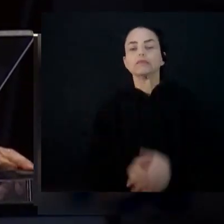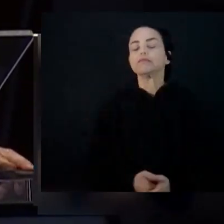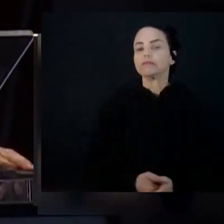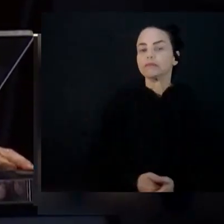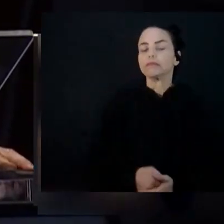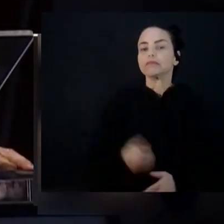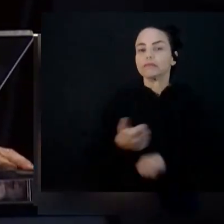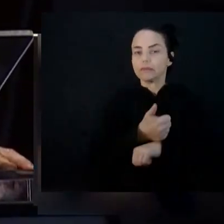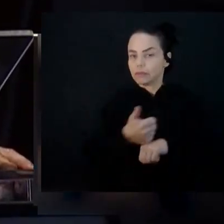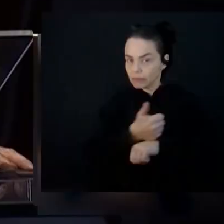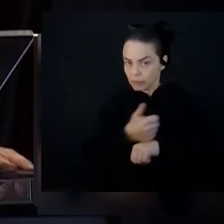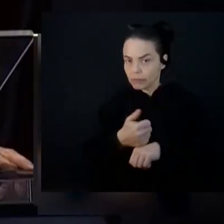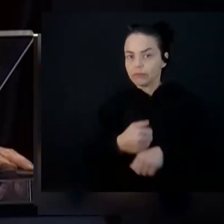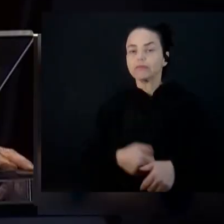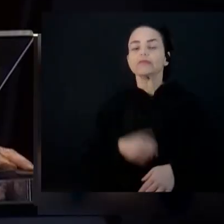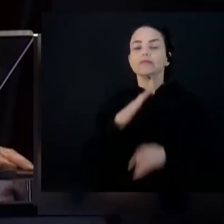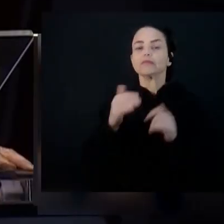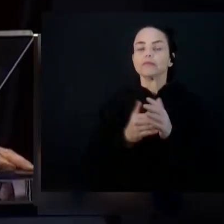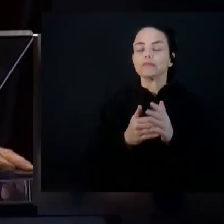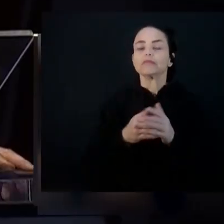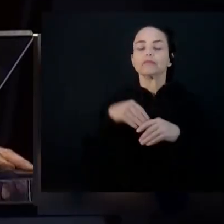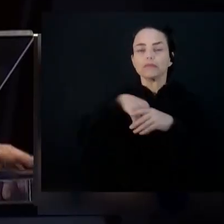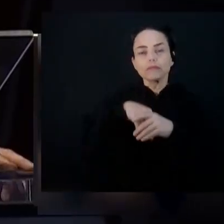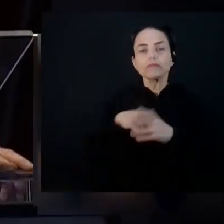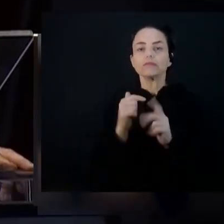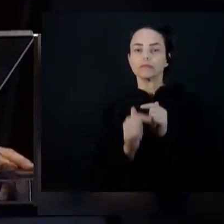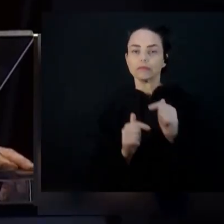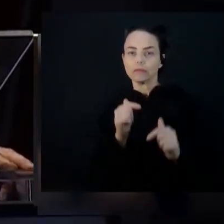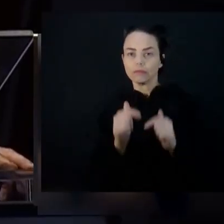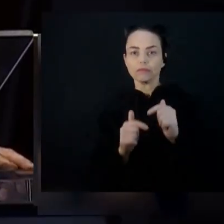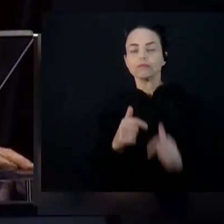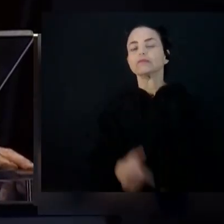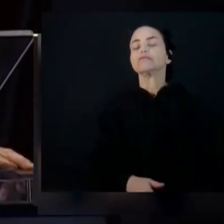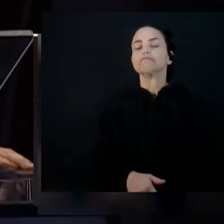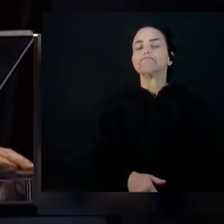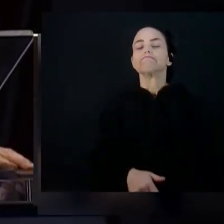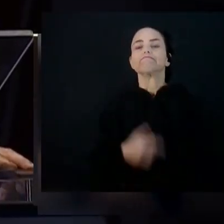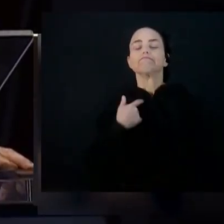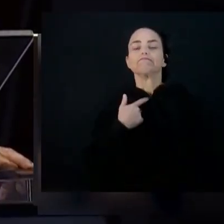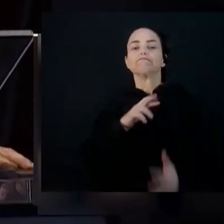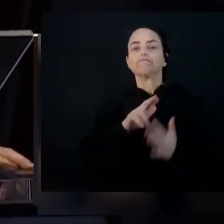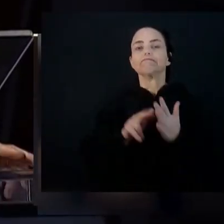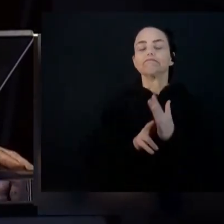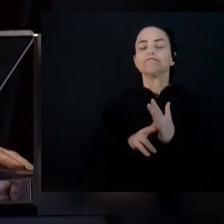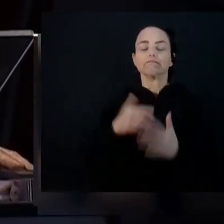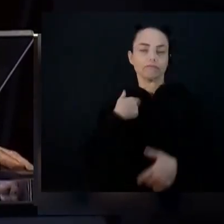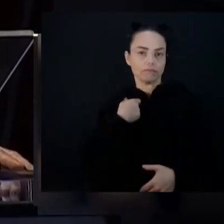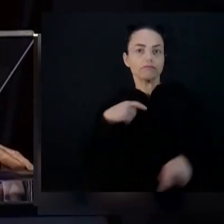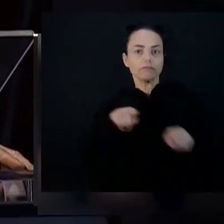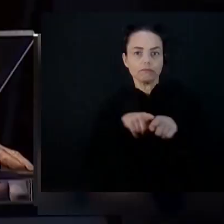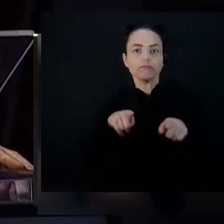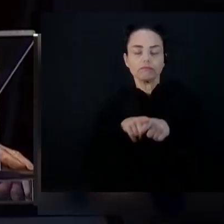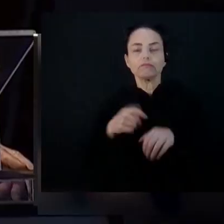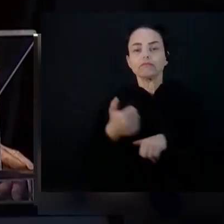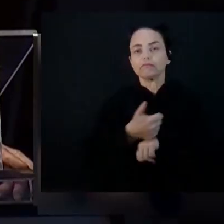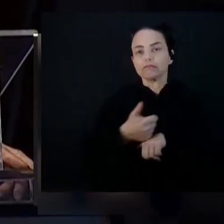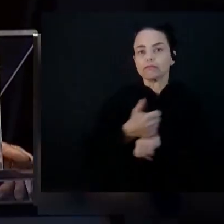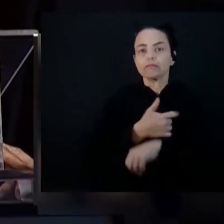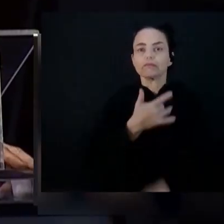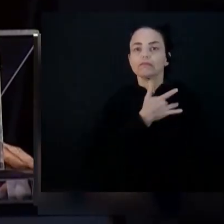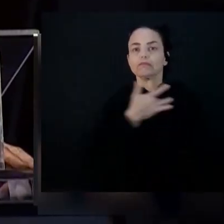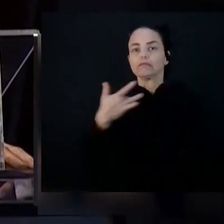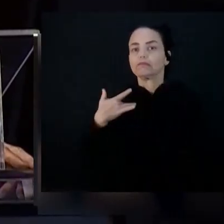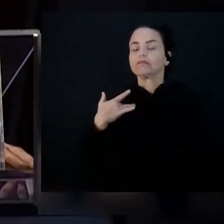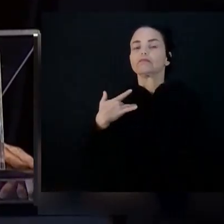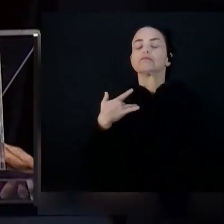profissionais que dentro do seu trabalho, muitas vezes eu também me enquadro no rol de profissionais da saúde, muitas vezes